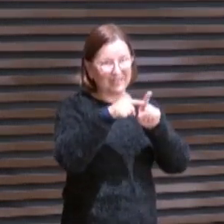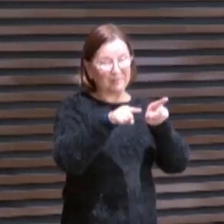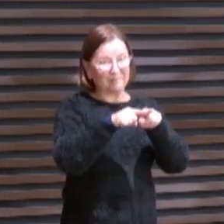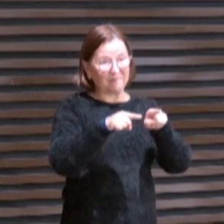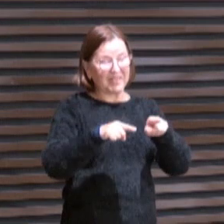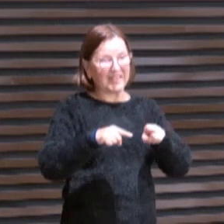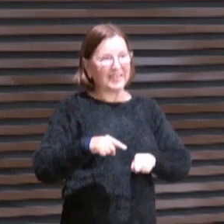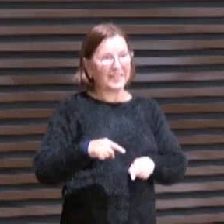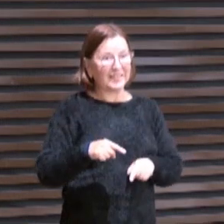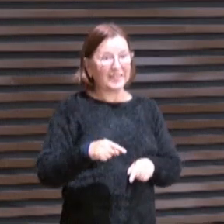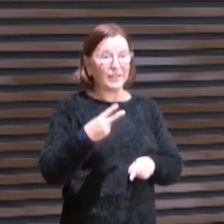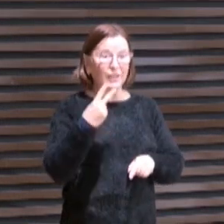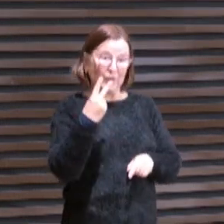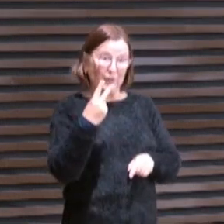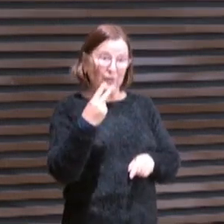destinos.